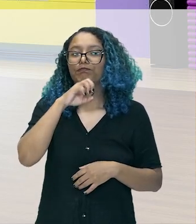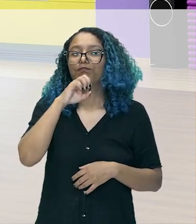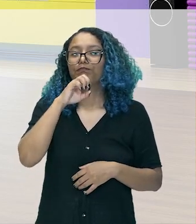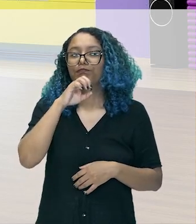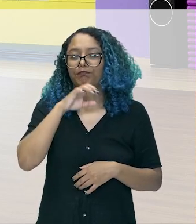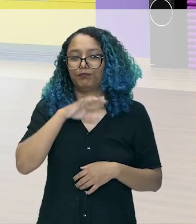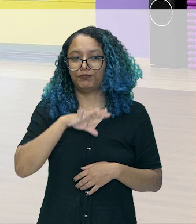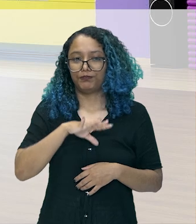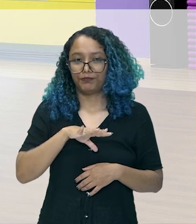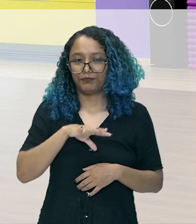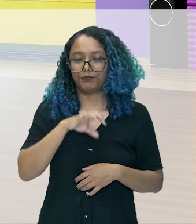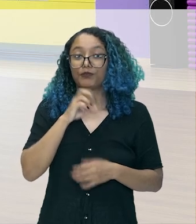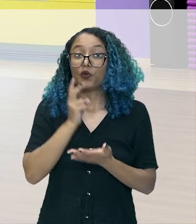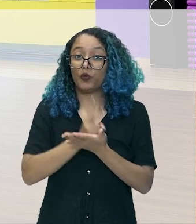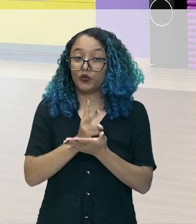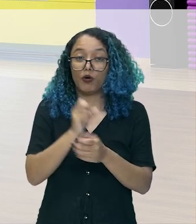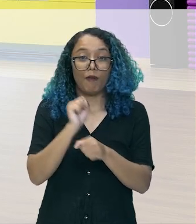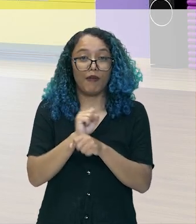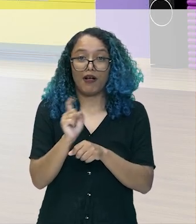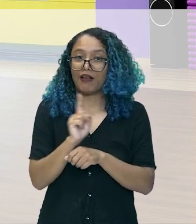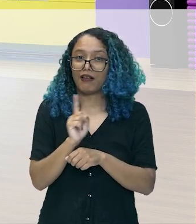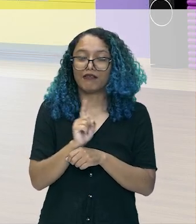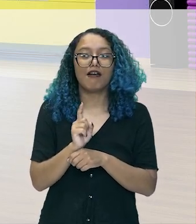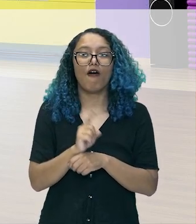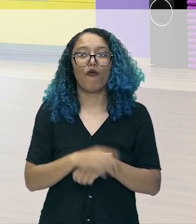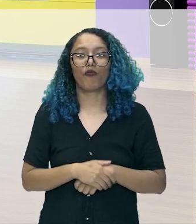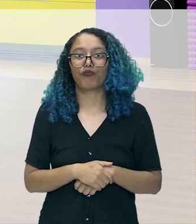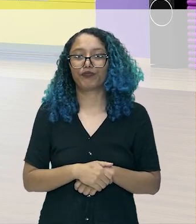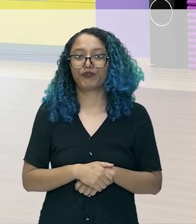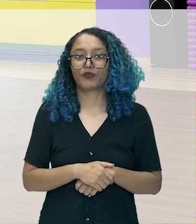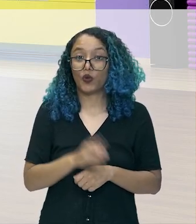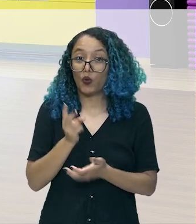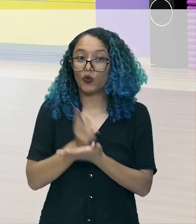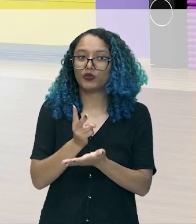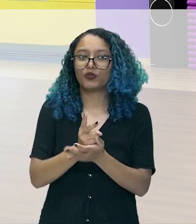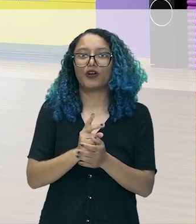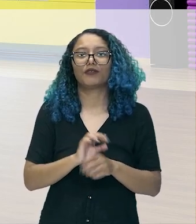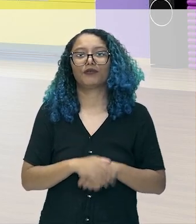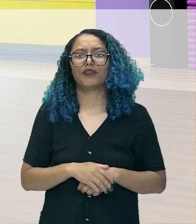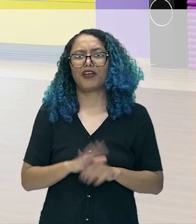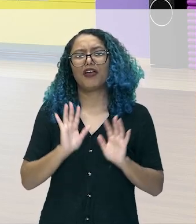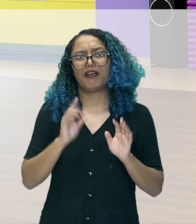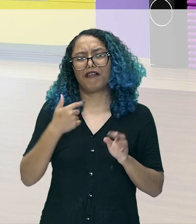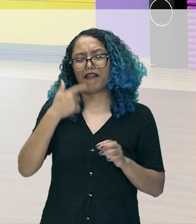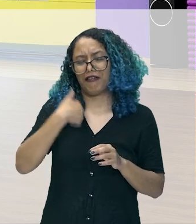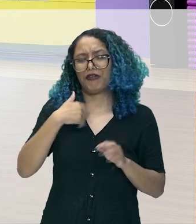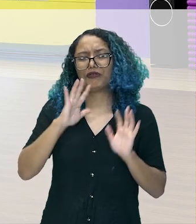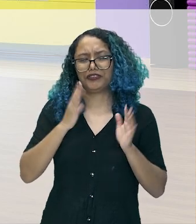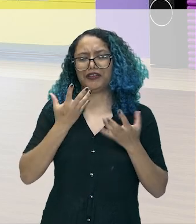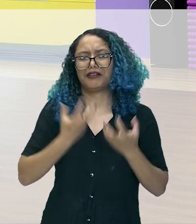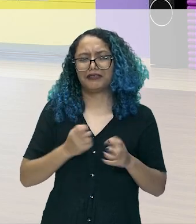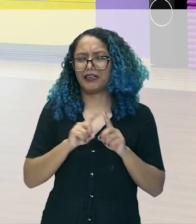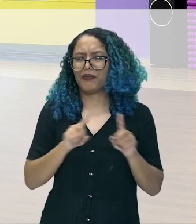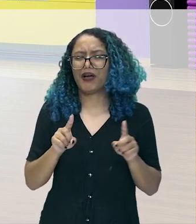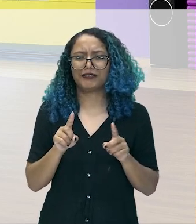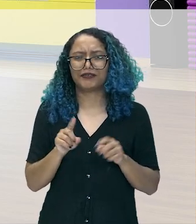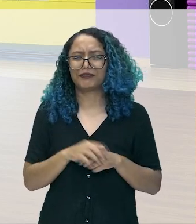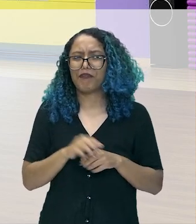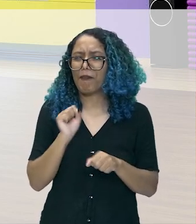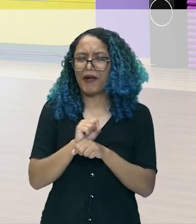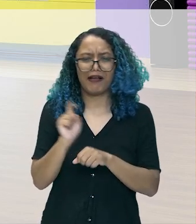3, 2, 1. 1, 2, 3, 4, 5,